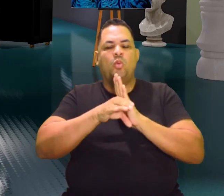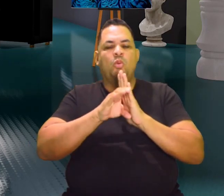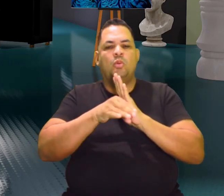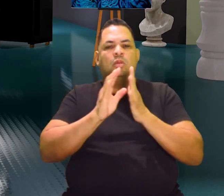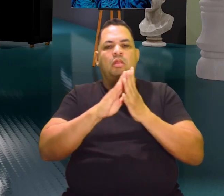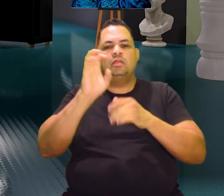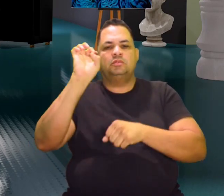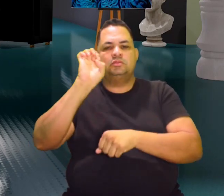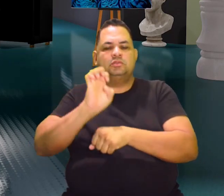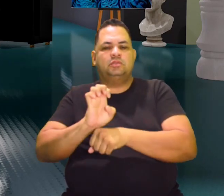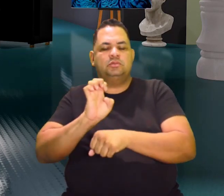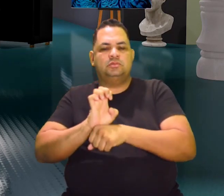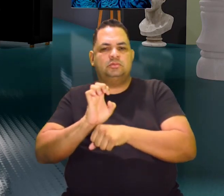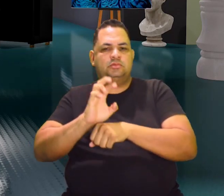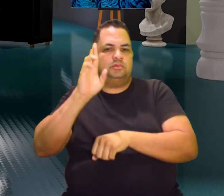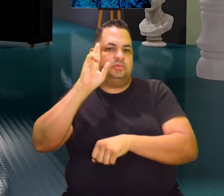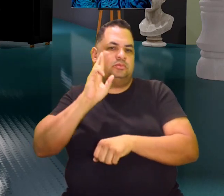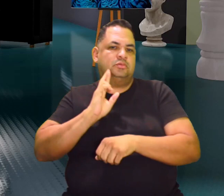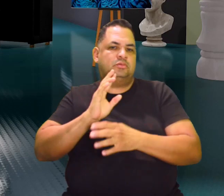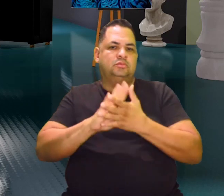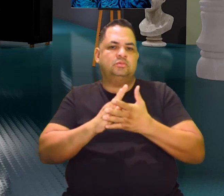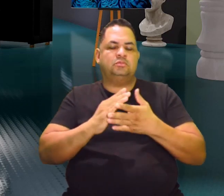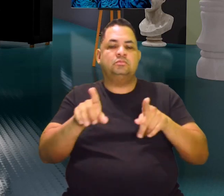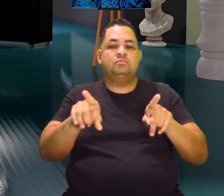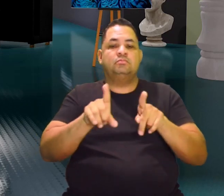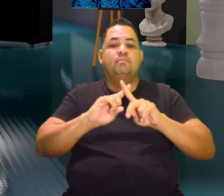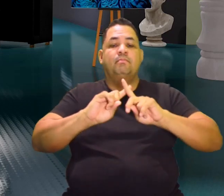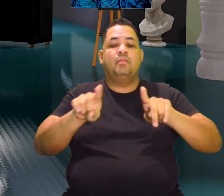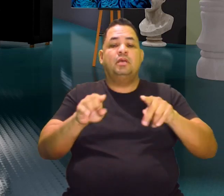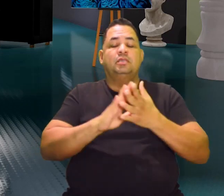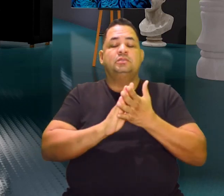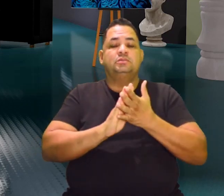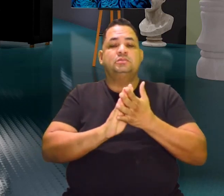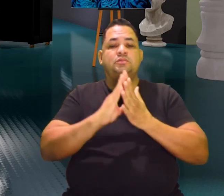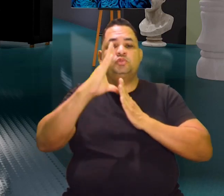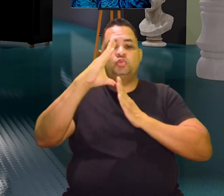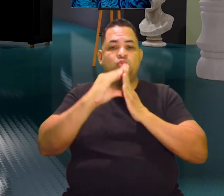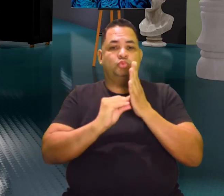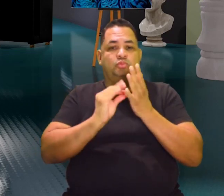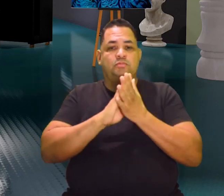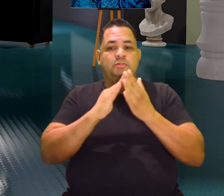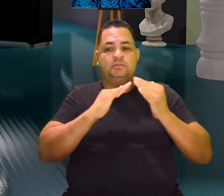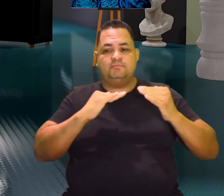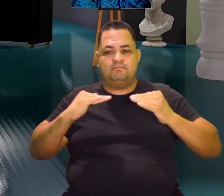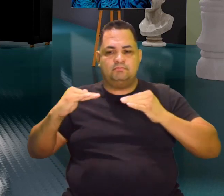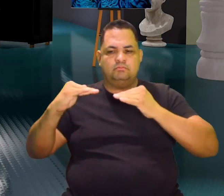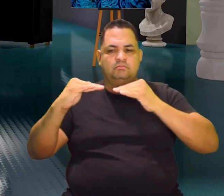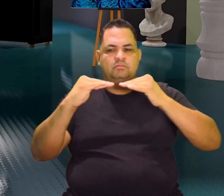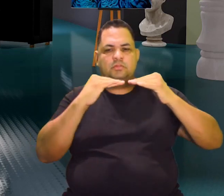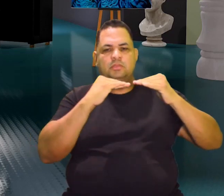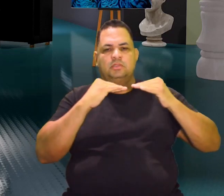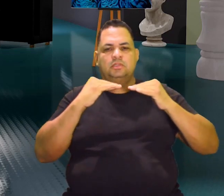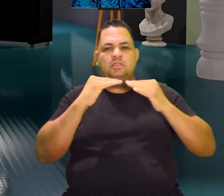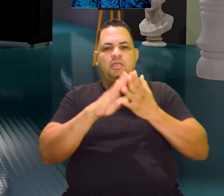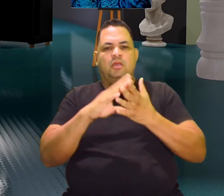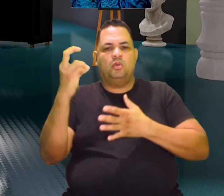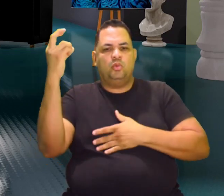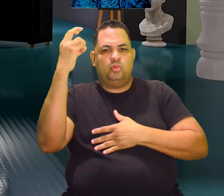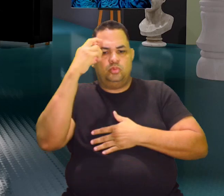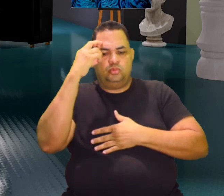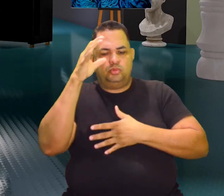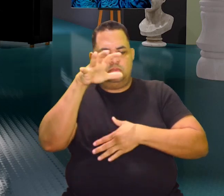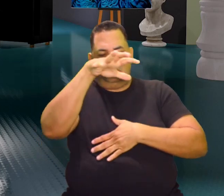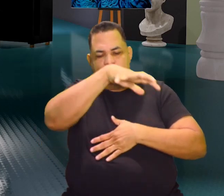Rondônia, porém, esses conteúdos eles precisam também alinhar aí a cultura local, a vida prática, então que